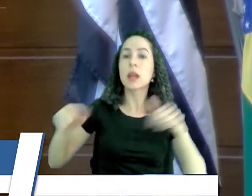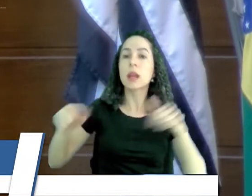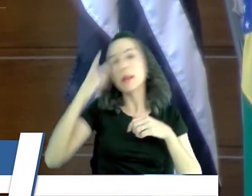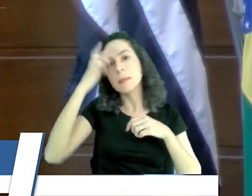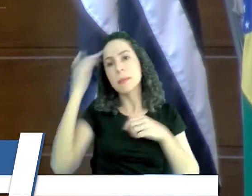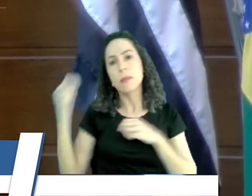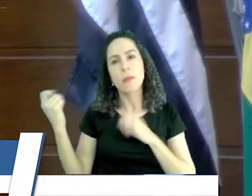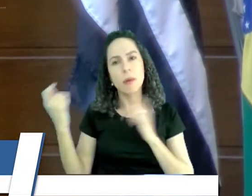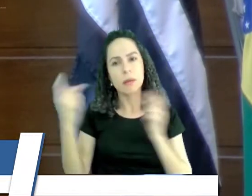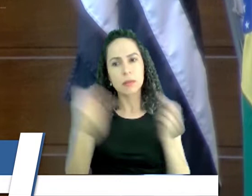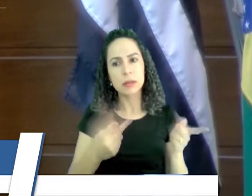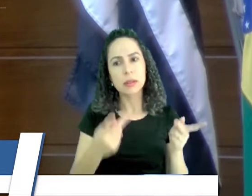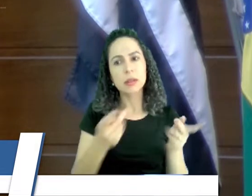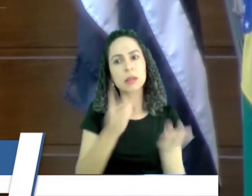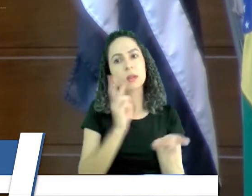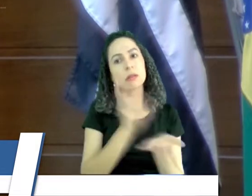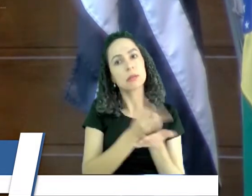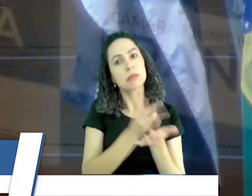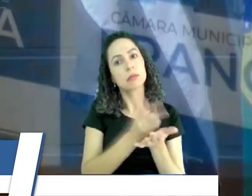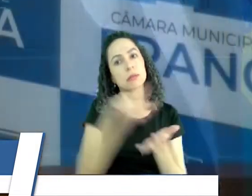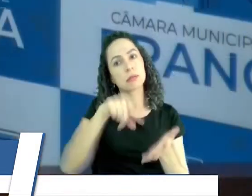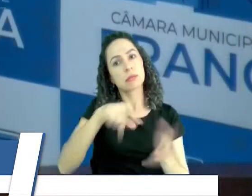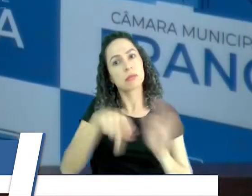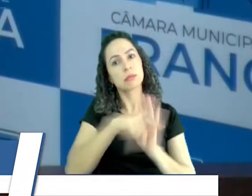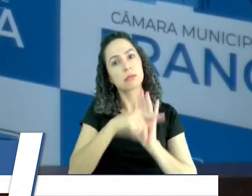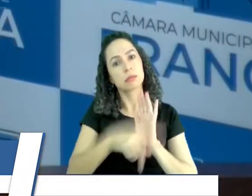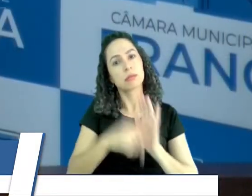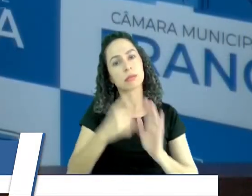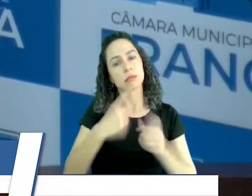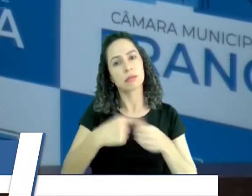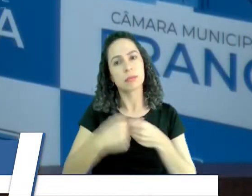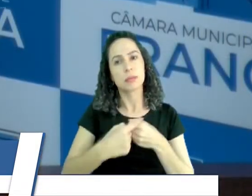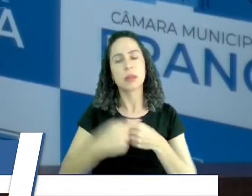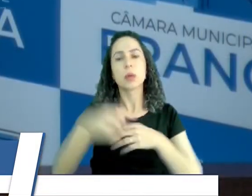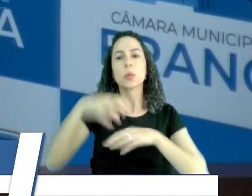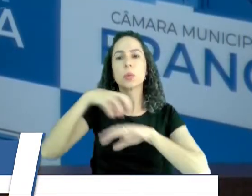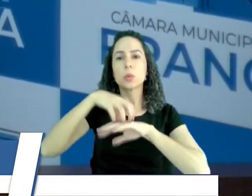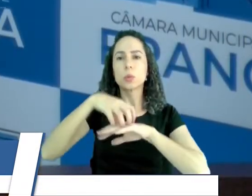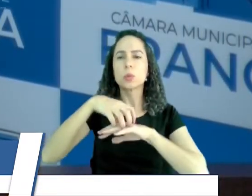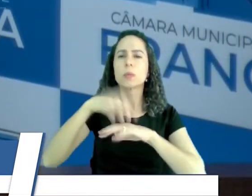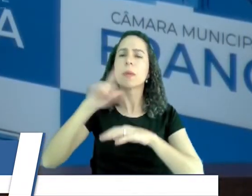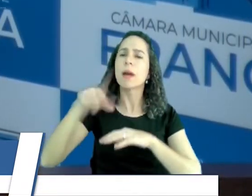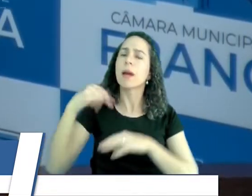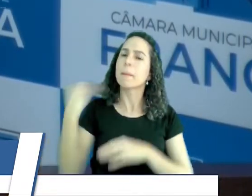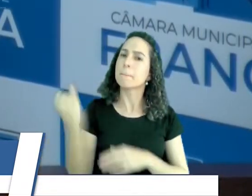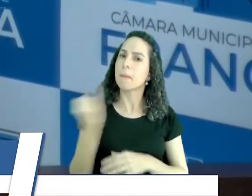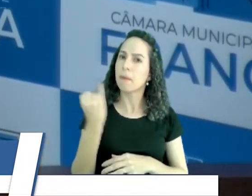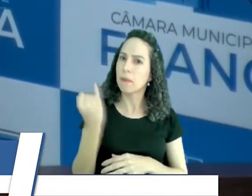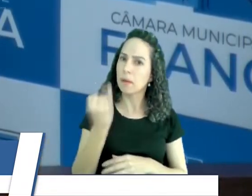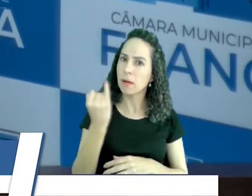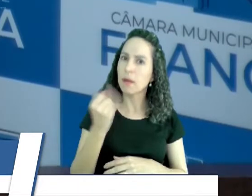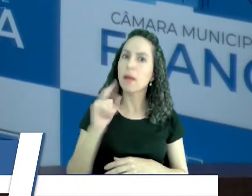vêm permaneçam na cidade. Então, o turismo é um assunto relevante. O turismo deve ser